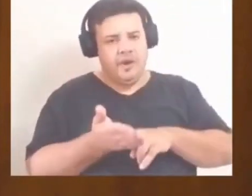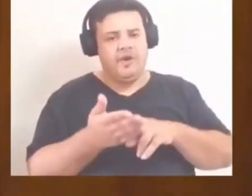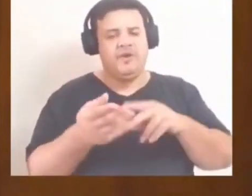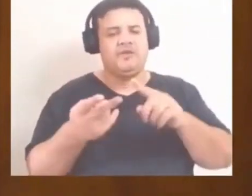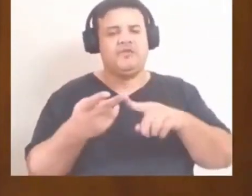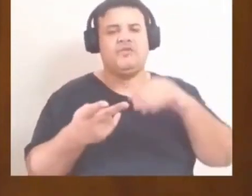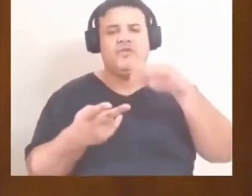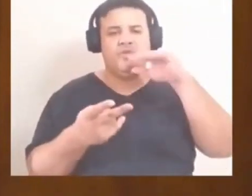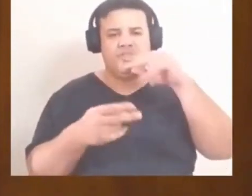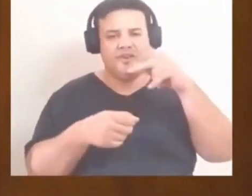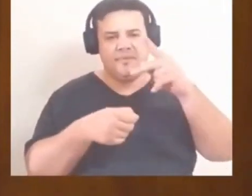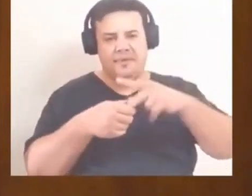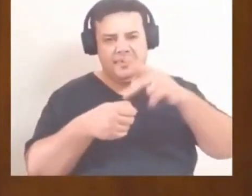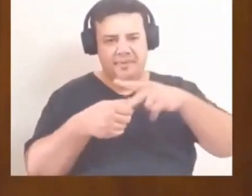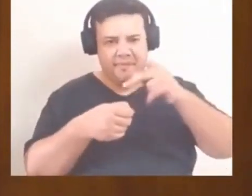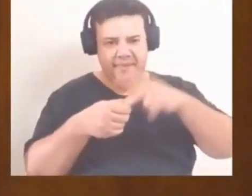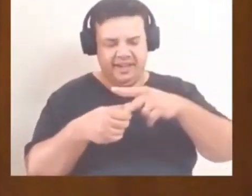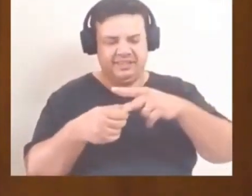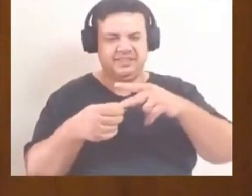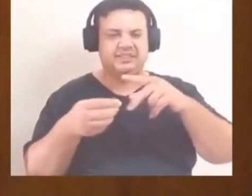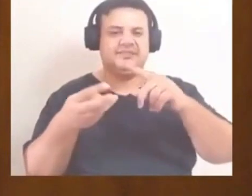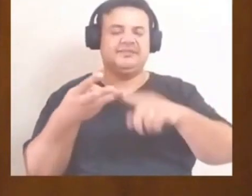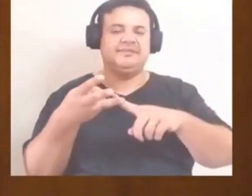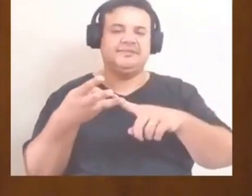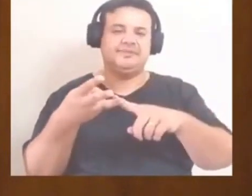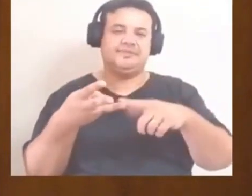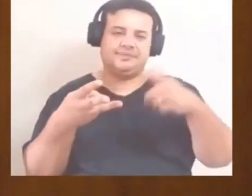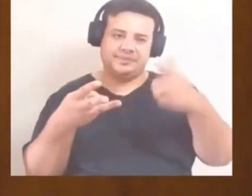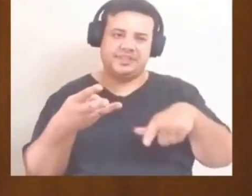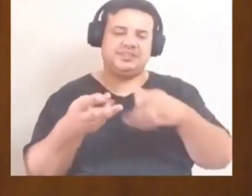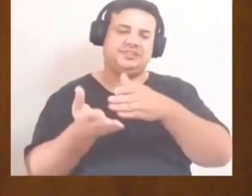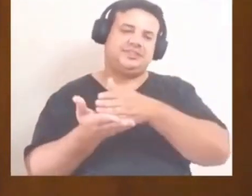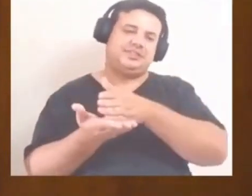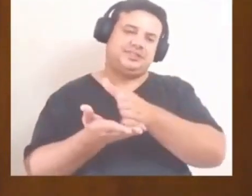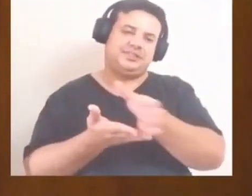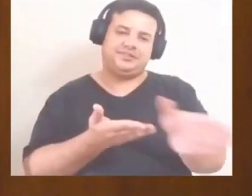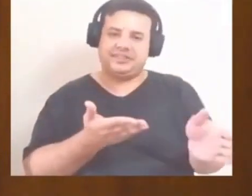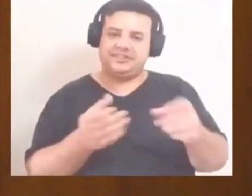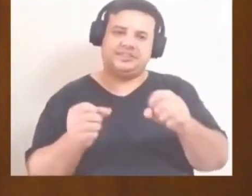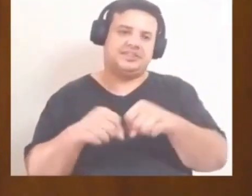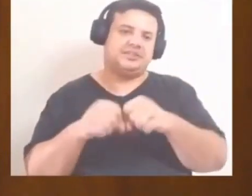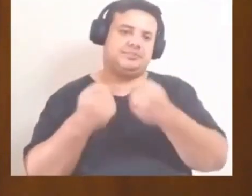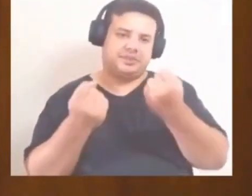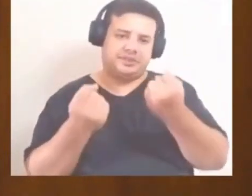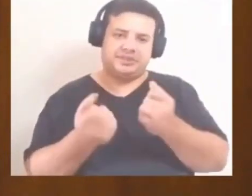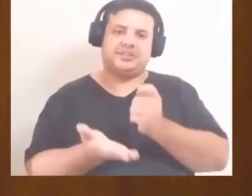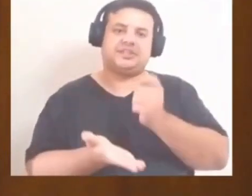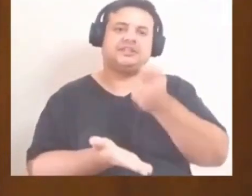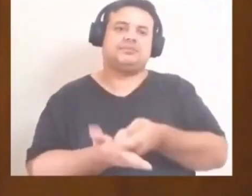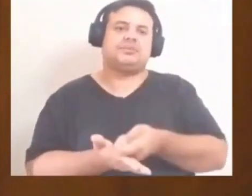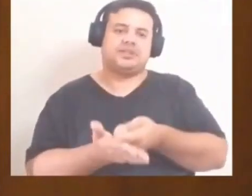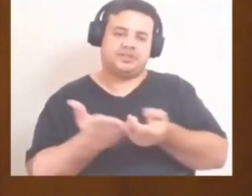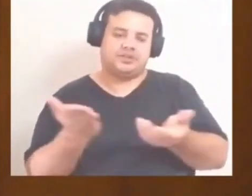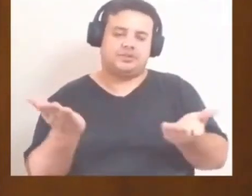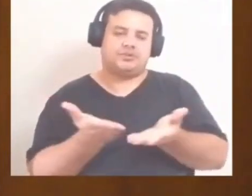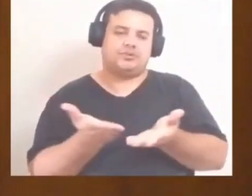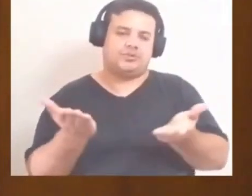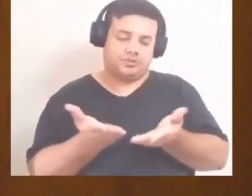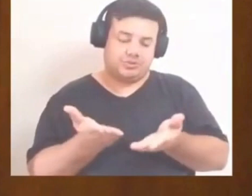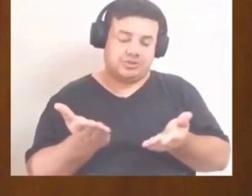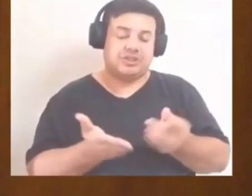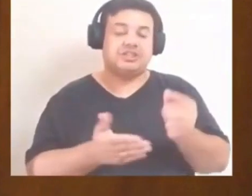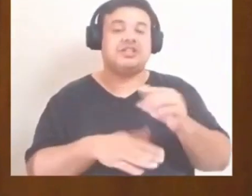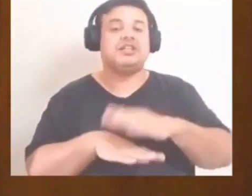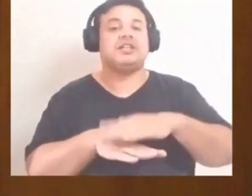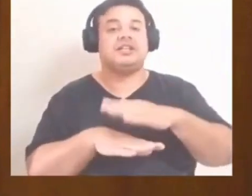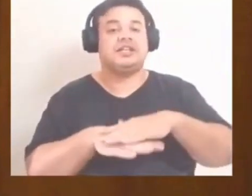dos funcionários da Petrobras a Petros que foram desviados quebradas e quem está pagando a conta hoje pasmem quem